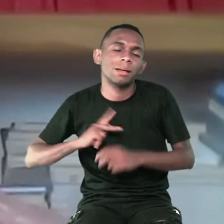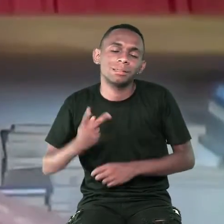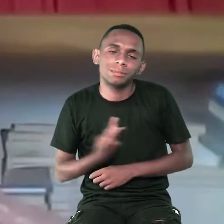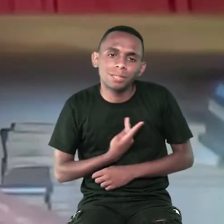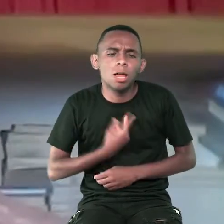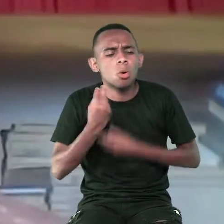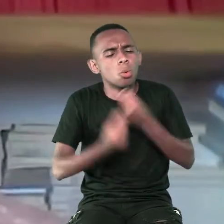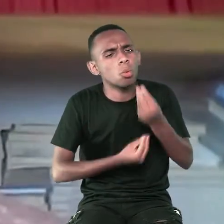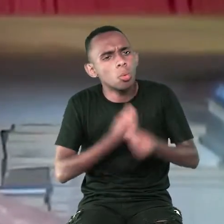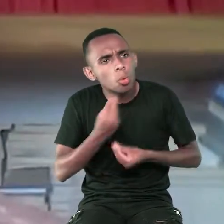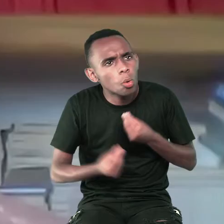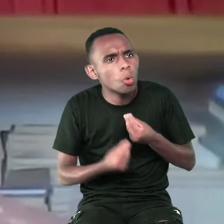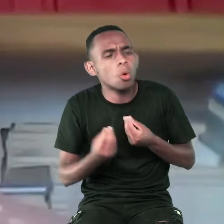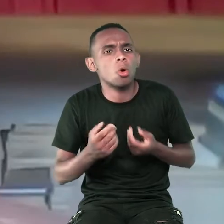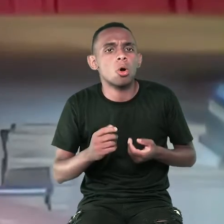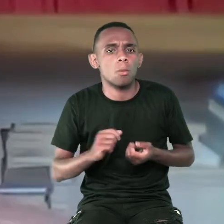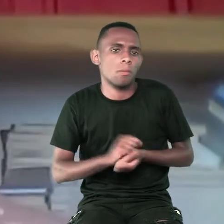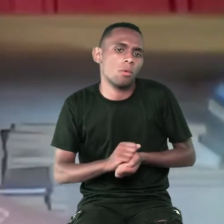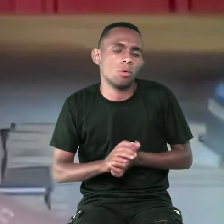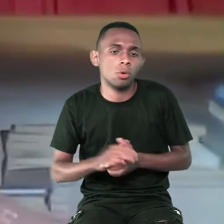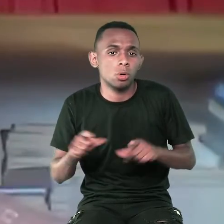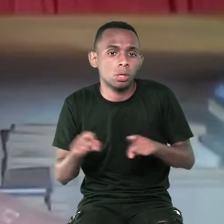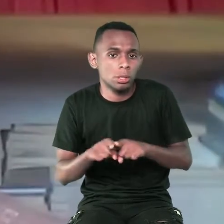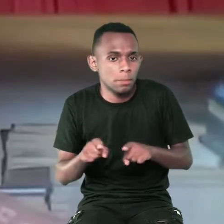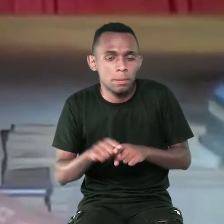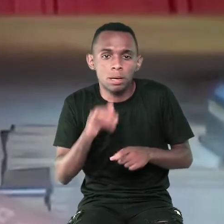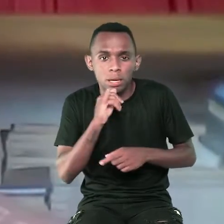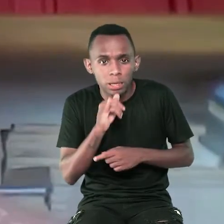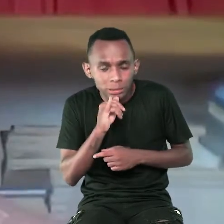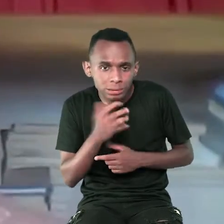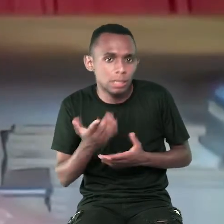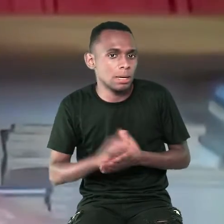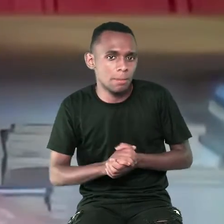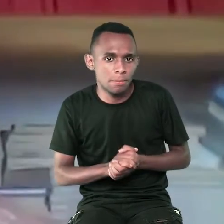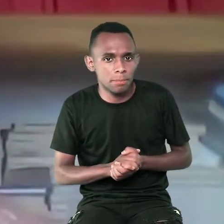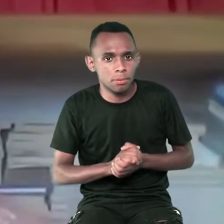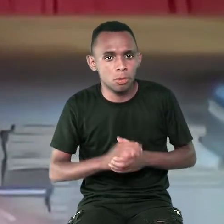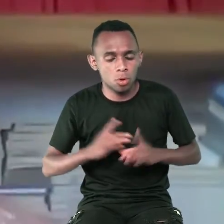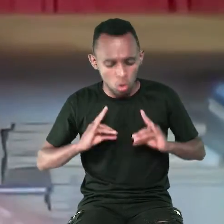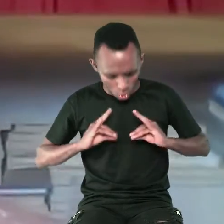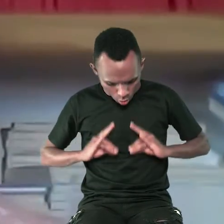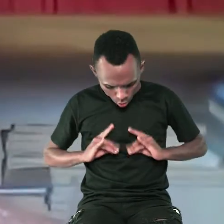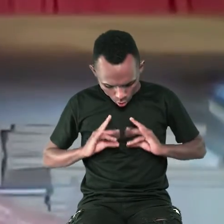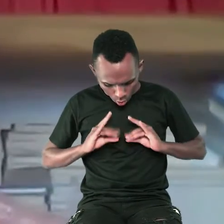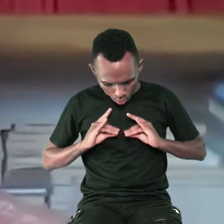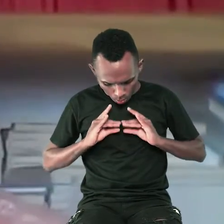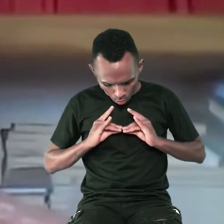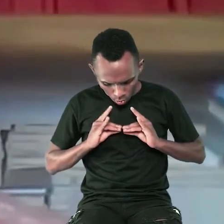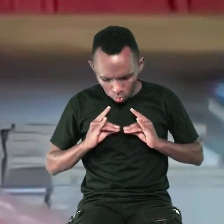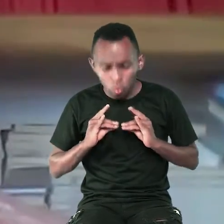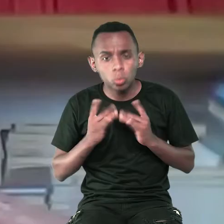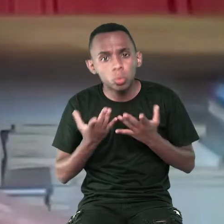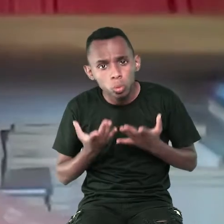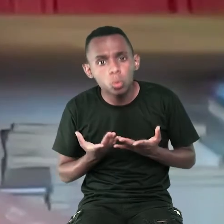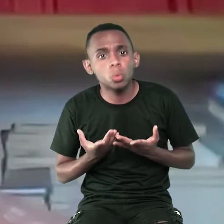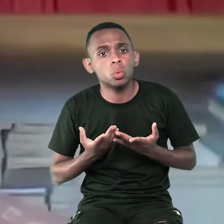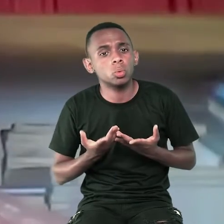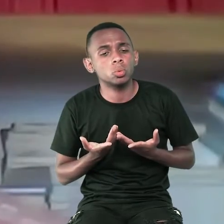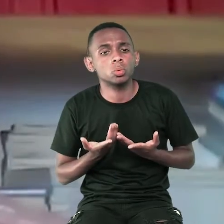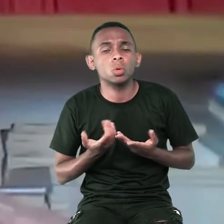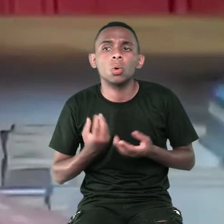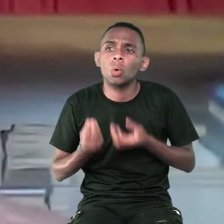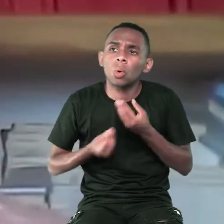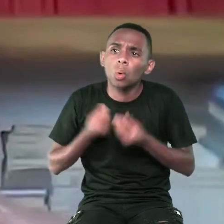elas são, a questão de hormônio, por exemplo, né? Em que idade você pode começar a tomar hormônio, se quem não tem